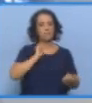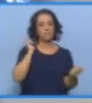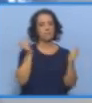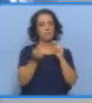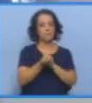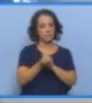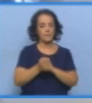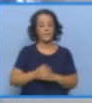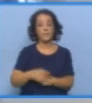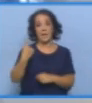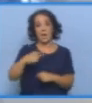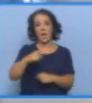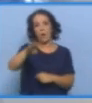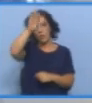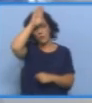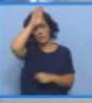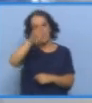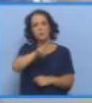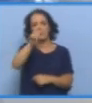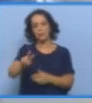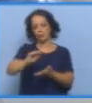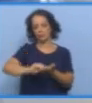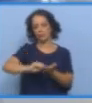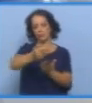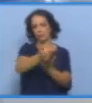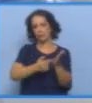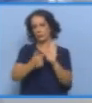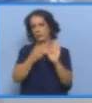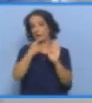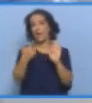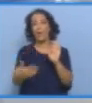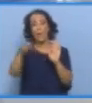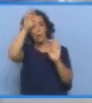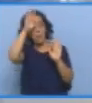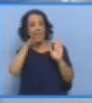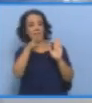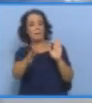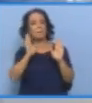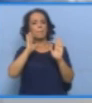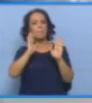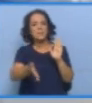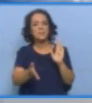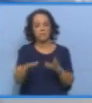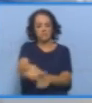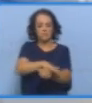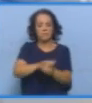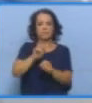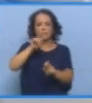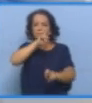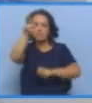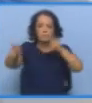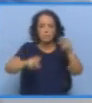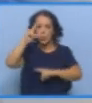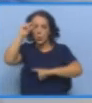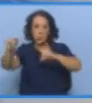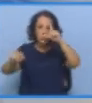documento do Concílio Vaticano II, era aquilo que o Papa Francisco hoje fala constantemente: é preciso ir às periferias, para os padres operários. Era